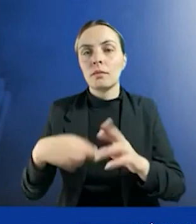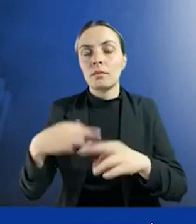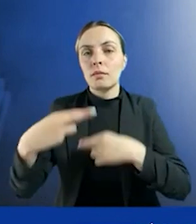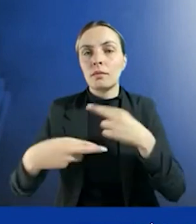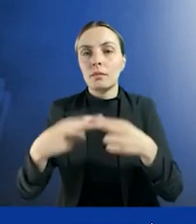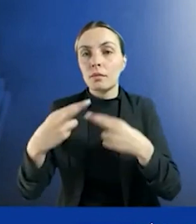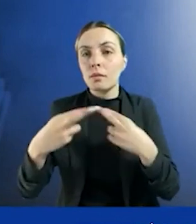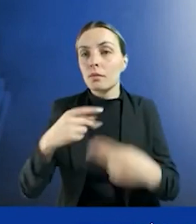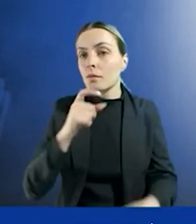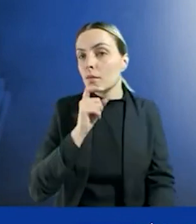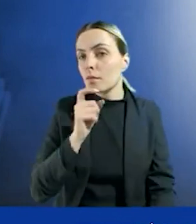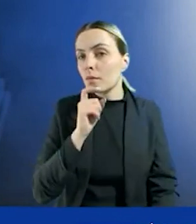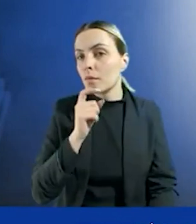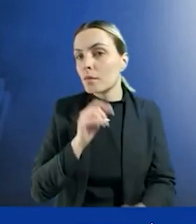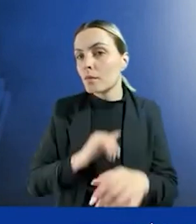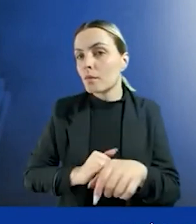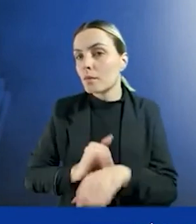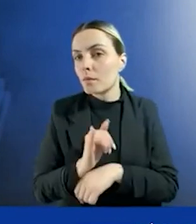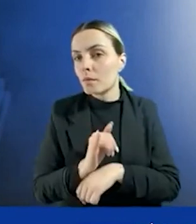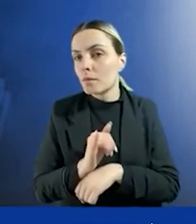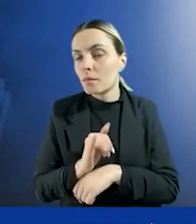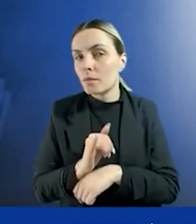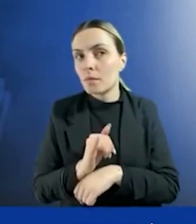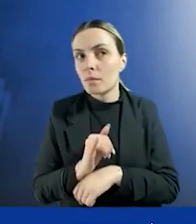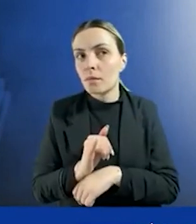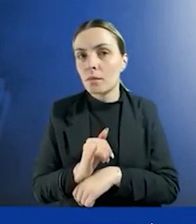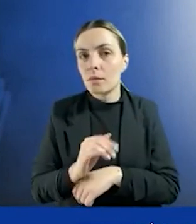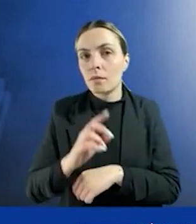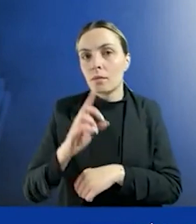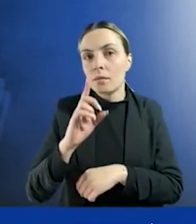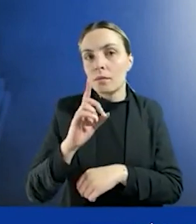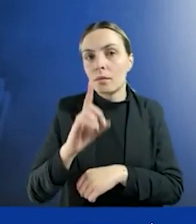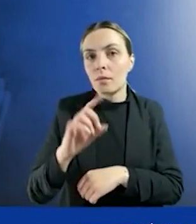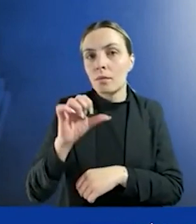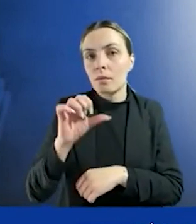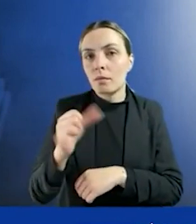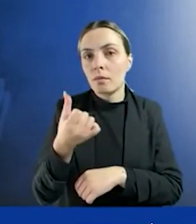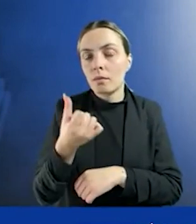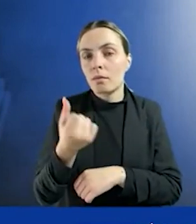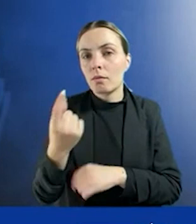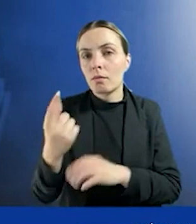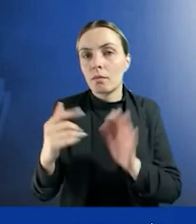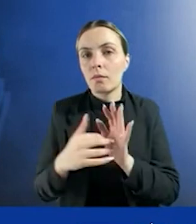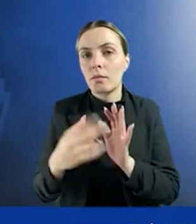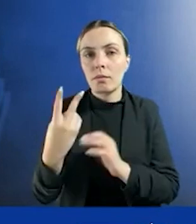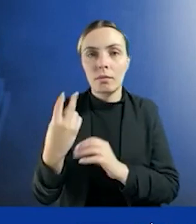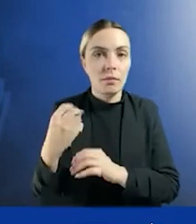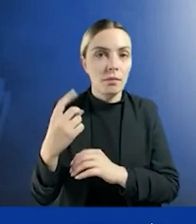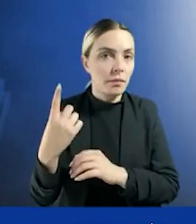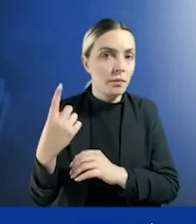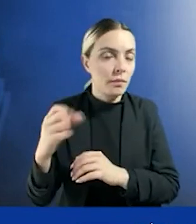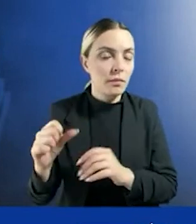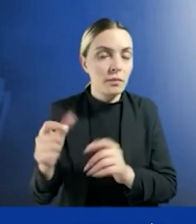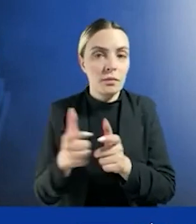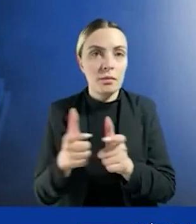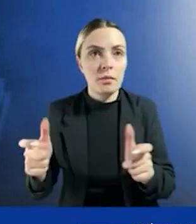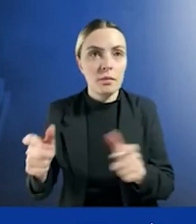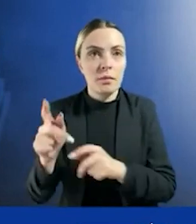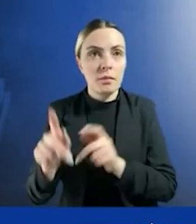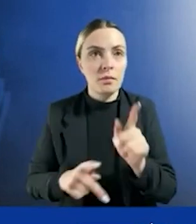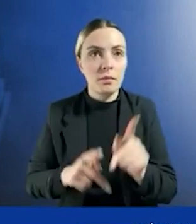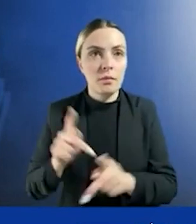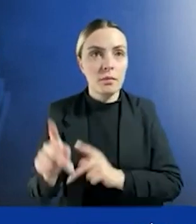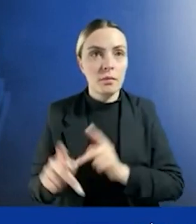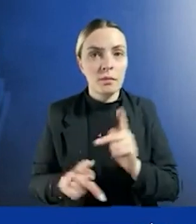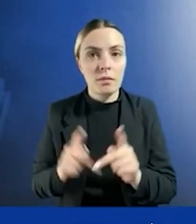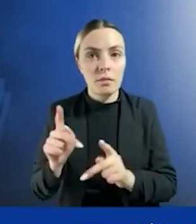que aconteceu globalmente entre 1961 e 2019. Houve um aumento na população global de 2,5 vezes,